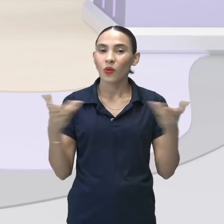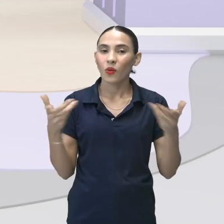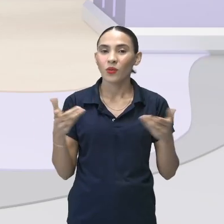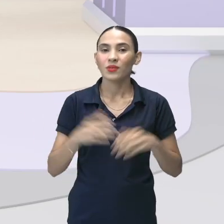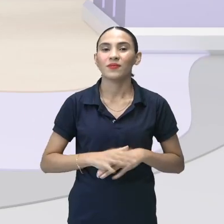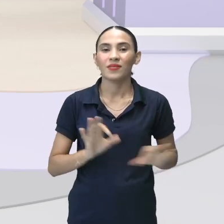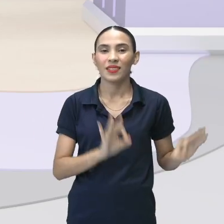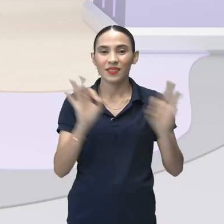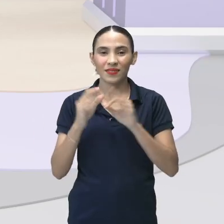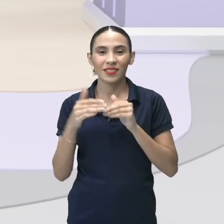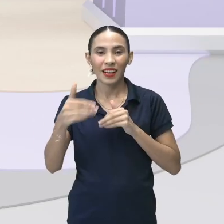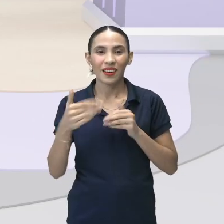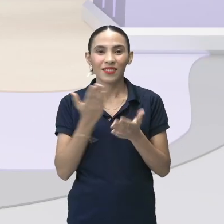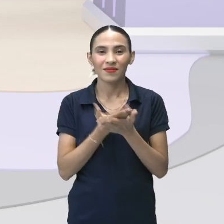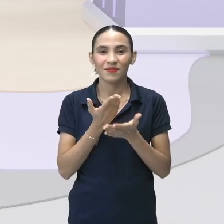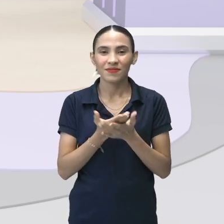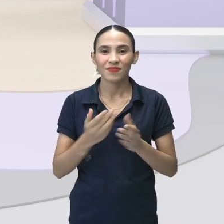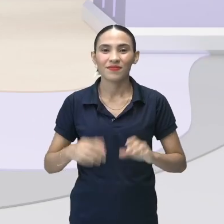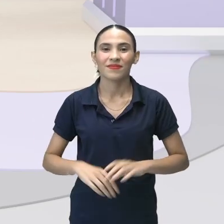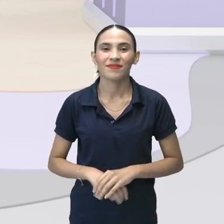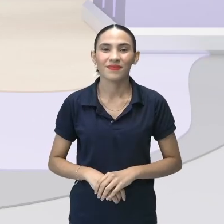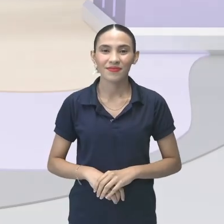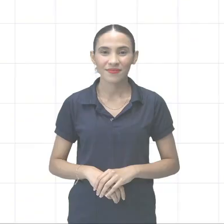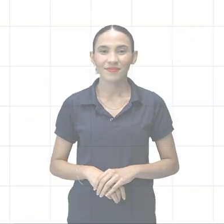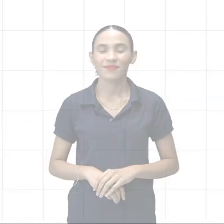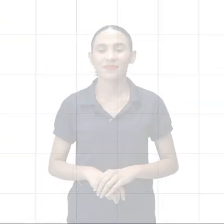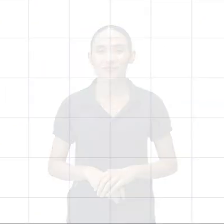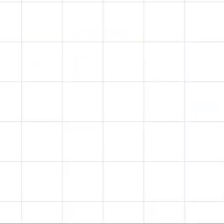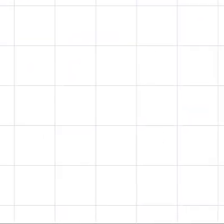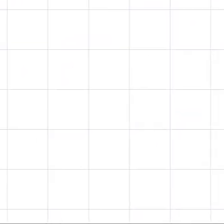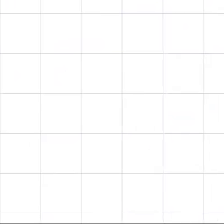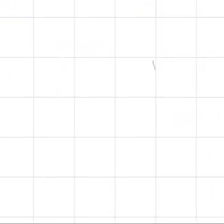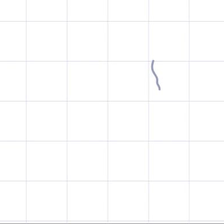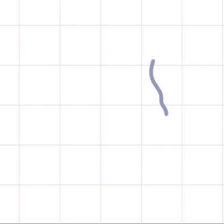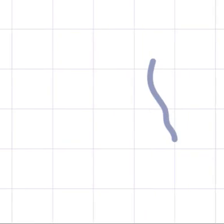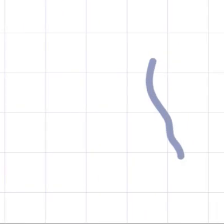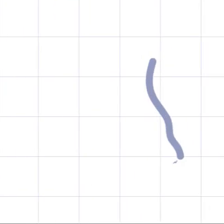a nossa aula está daquele jeitão. Vamos lá então?